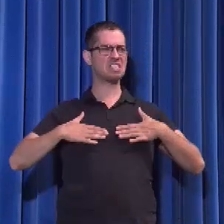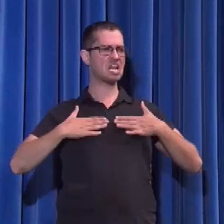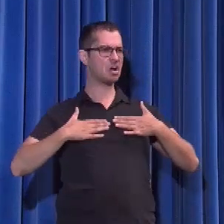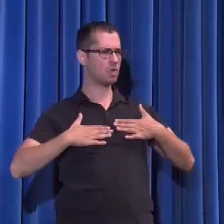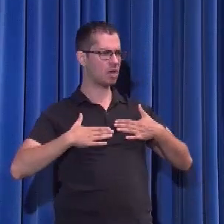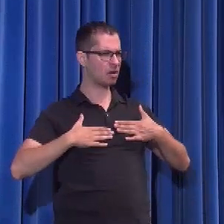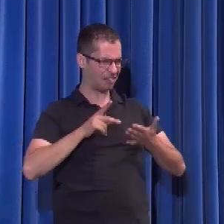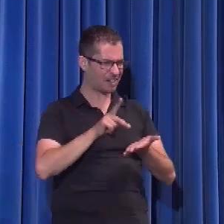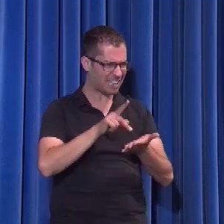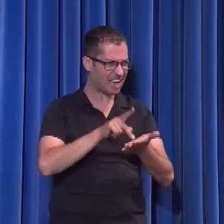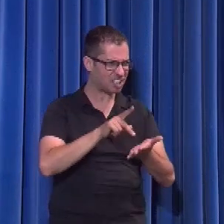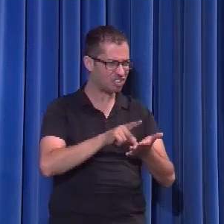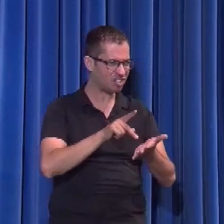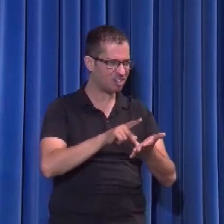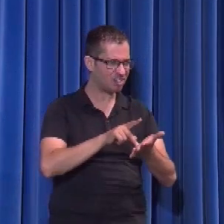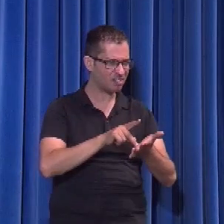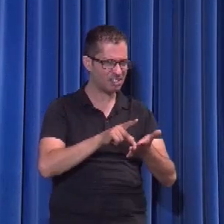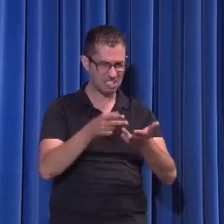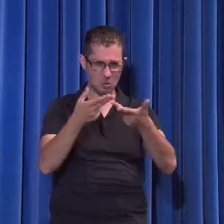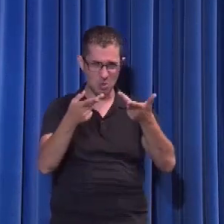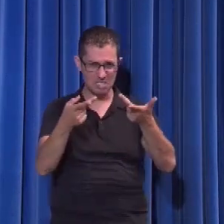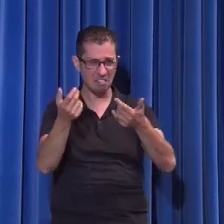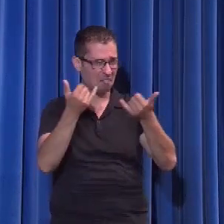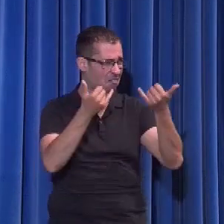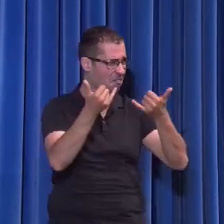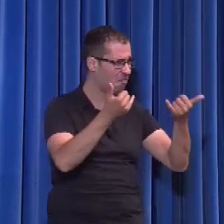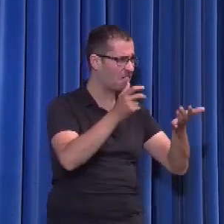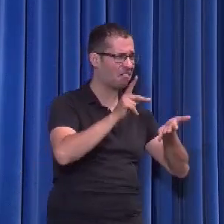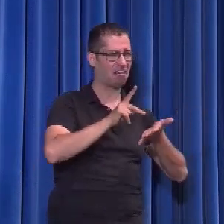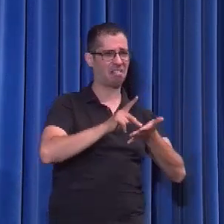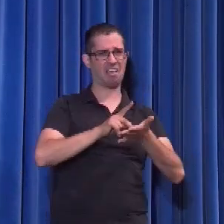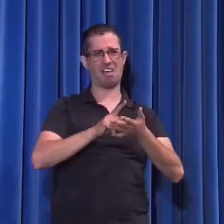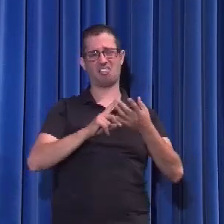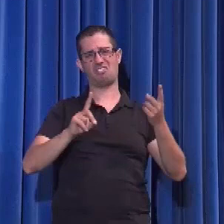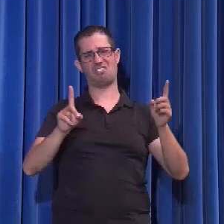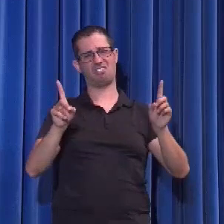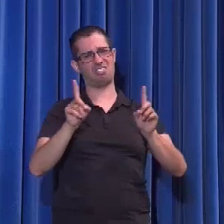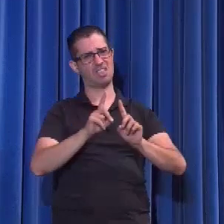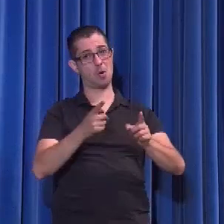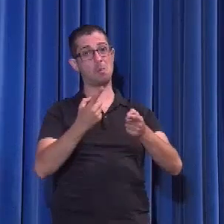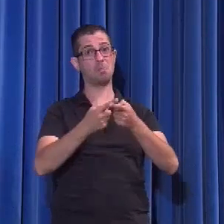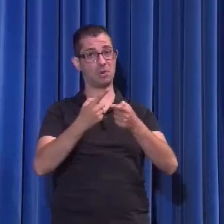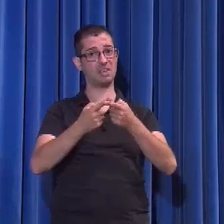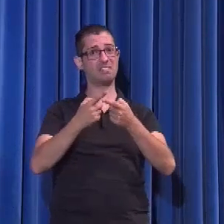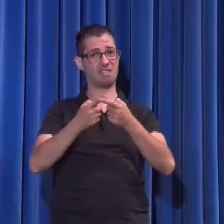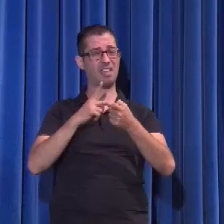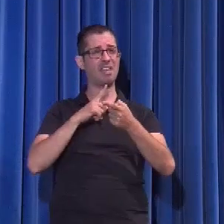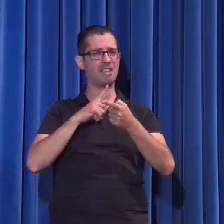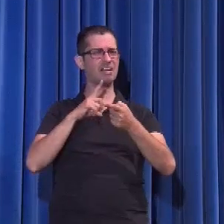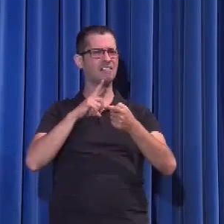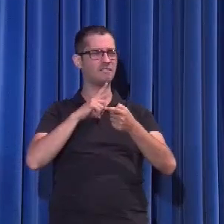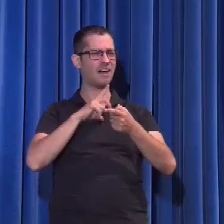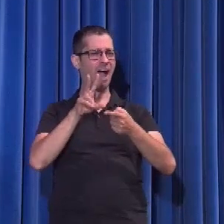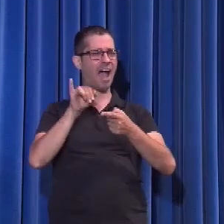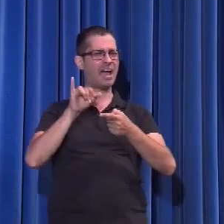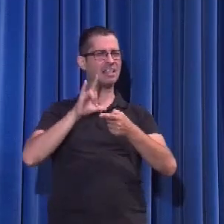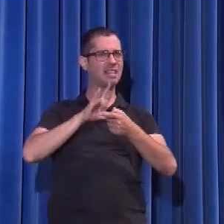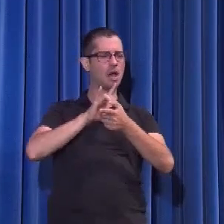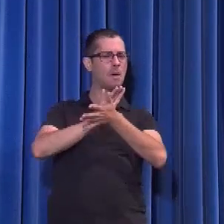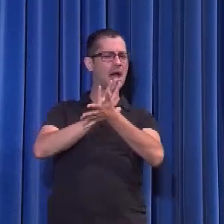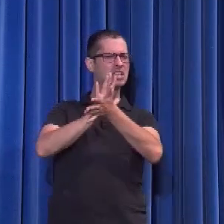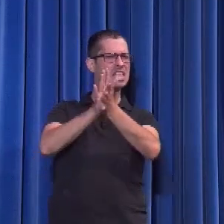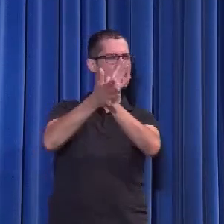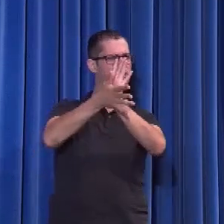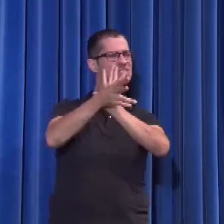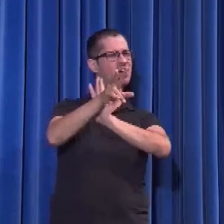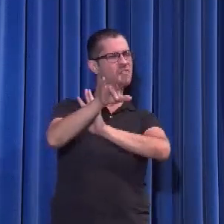isto? Não, porque há uma destruição por vir, há um juízo por vir. E